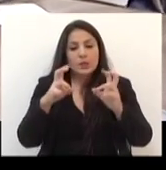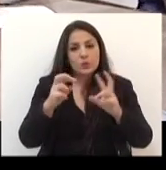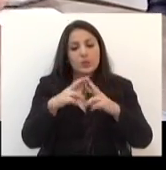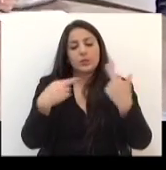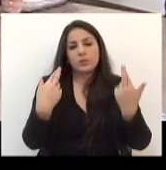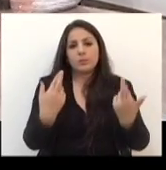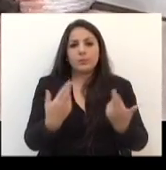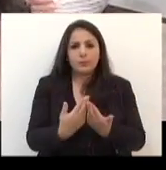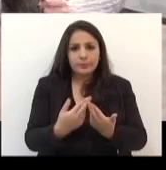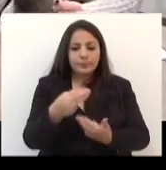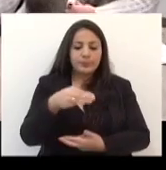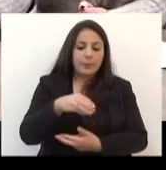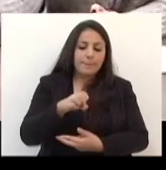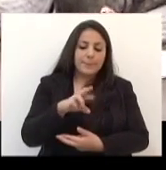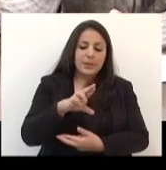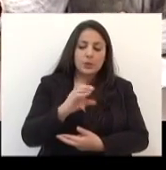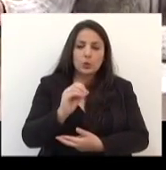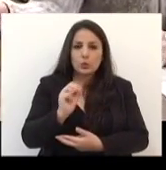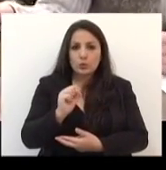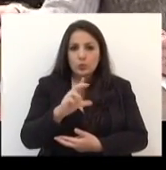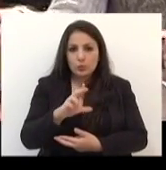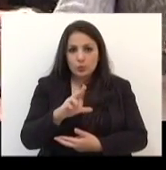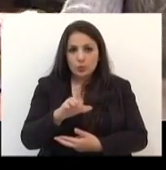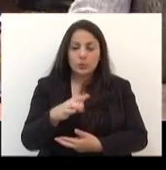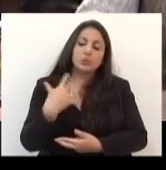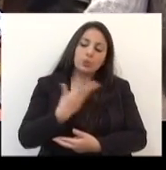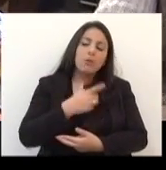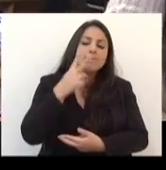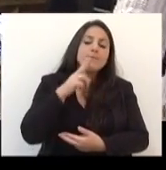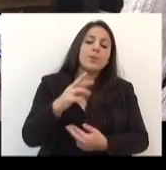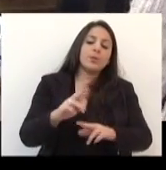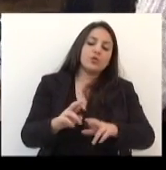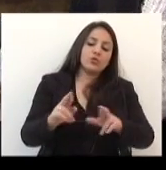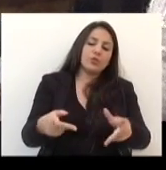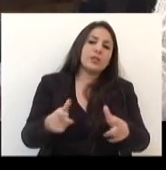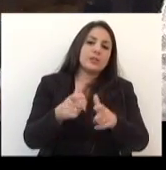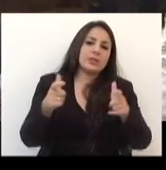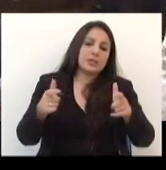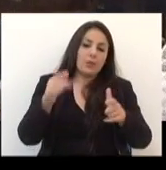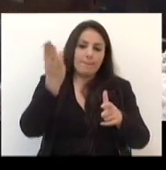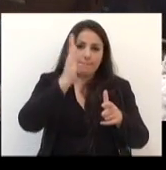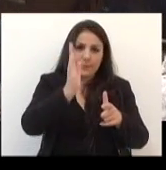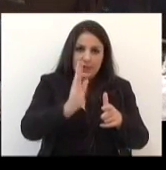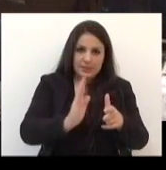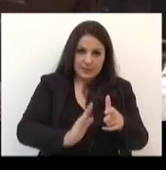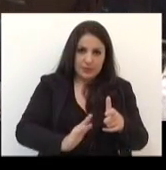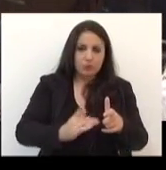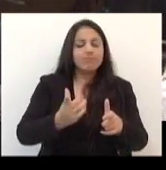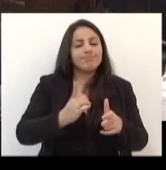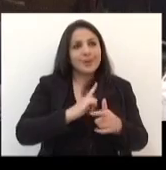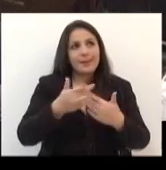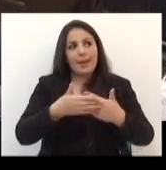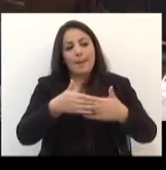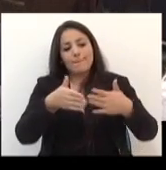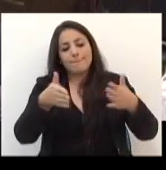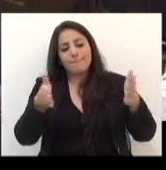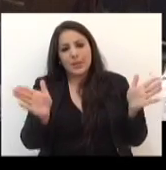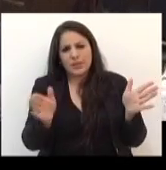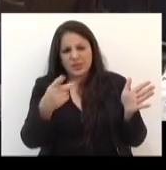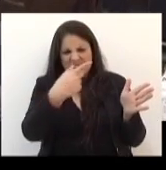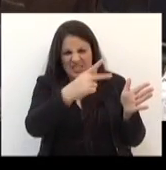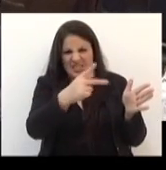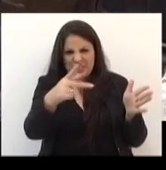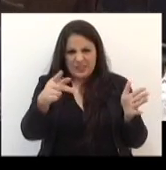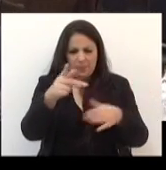dos países do Mercosul, a gente vê um diferencial muito grande, que o Brasil tem porteiras abertas.